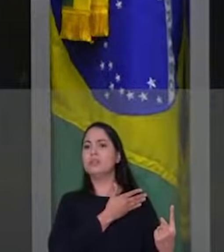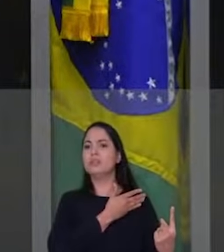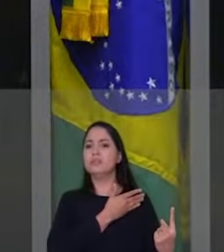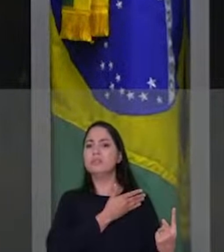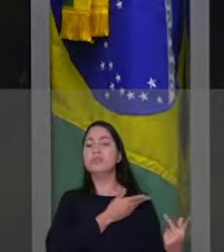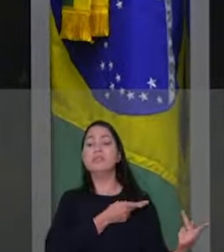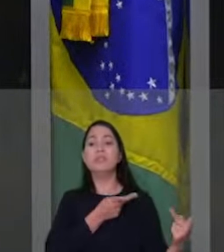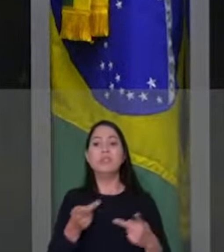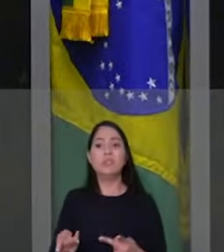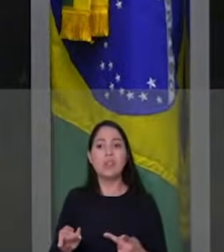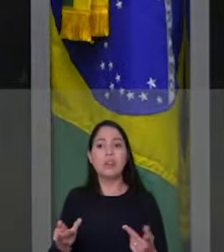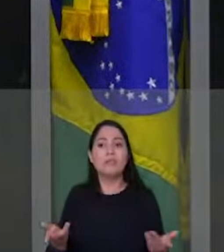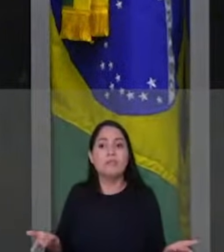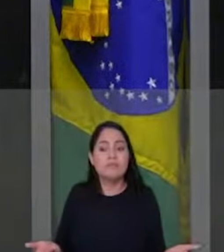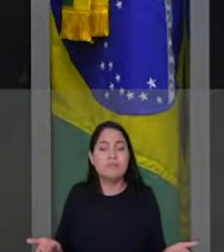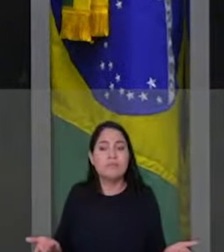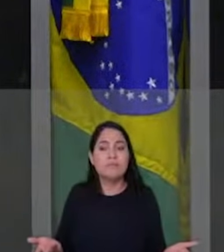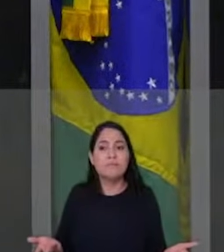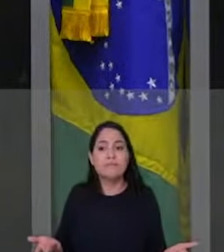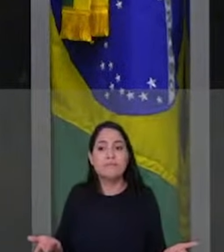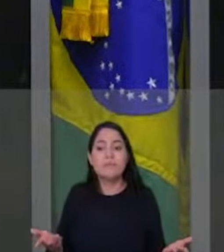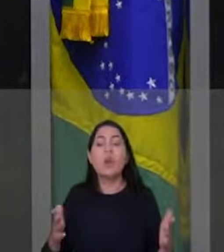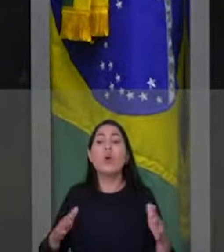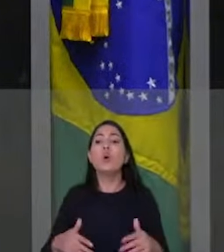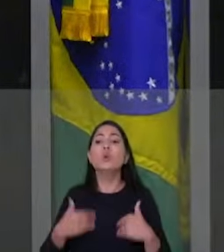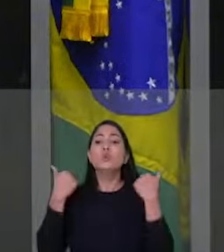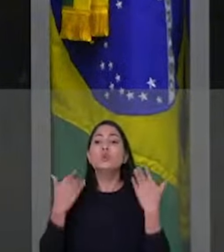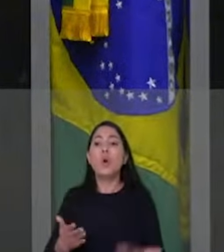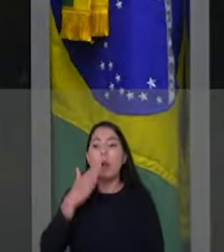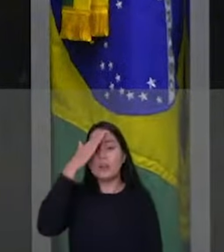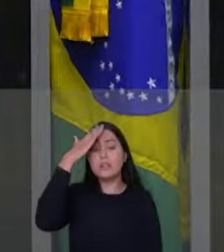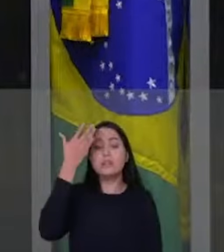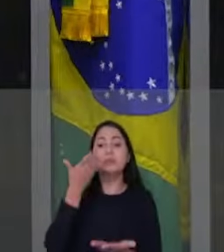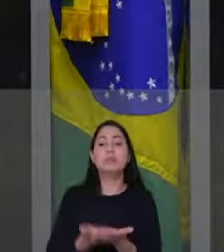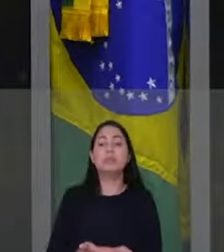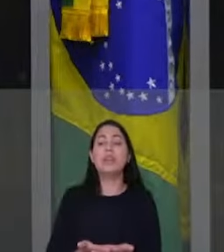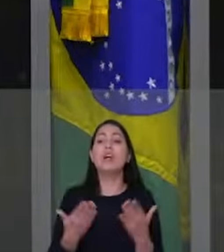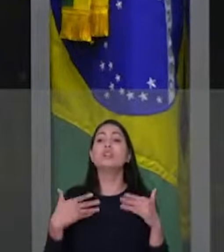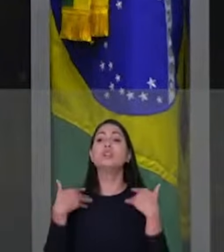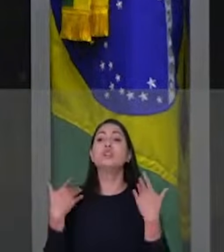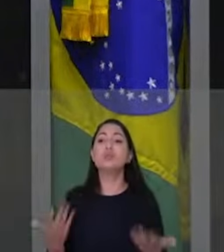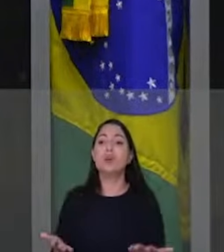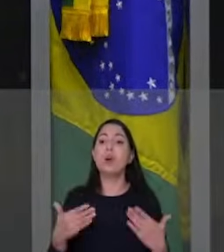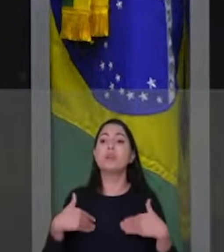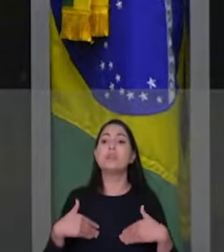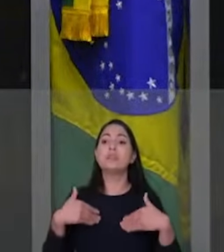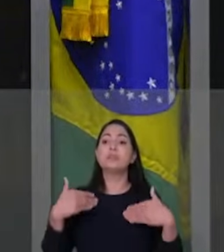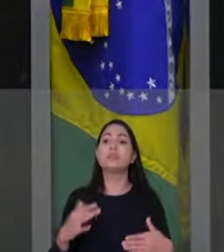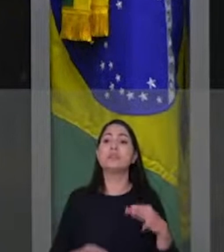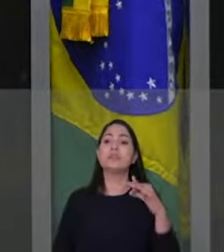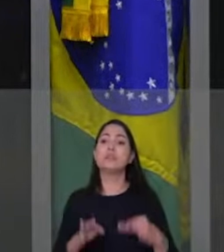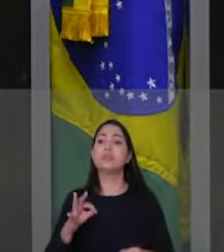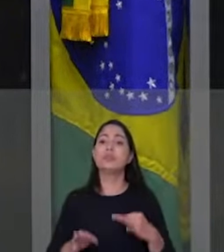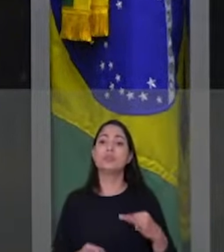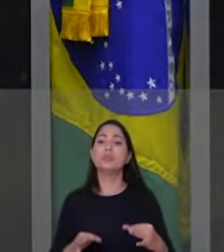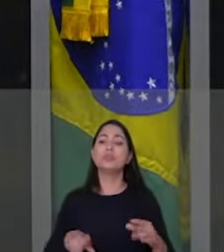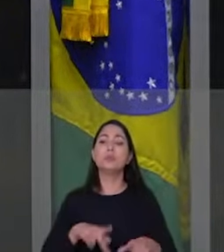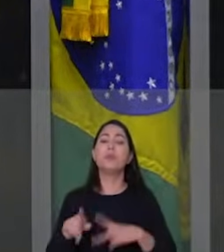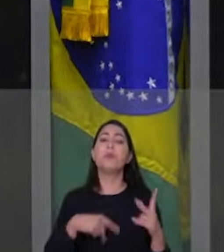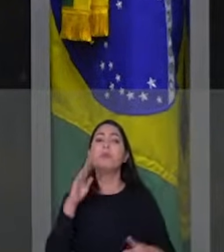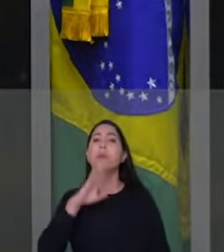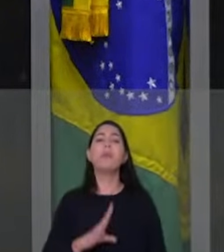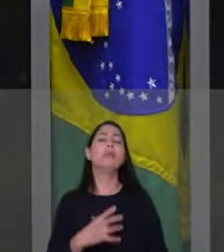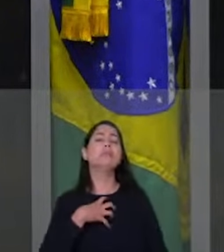indo visitar o ministério, qual a credibilidade que esse ministério vai passar para o povo